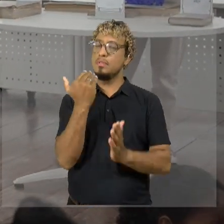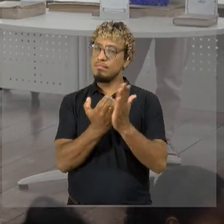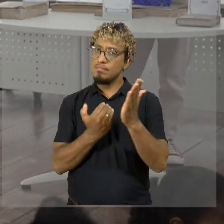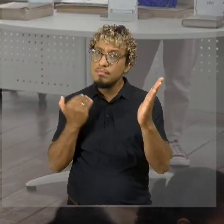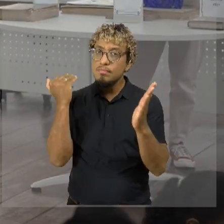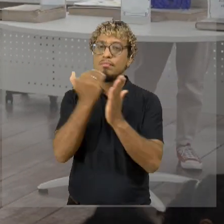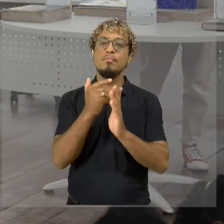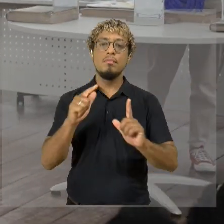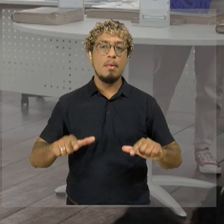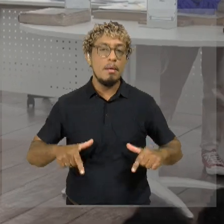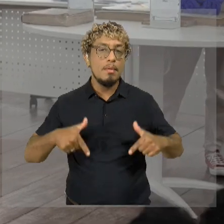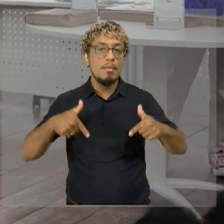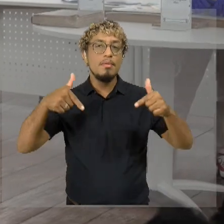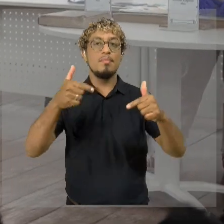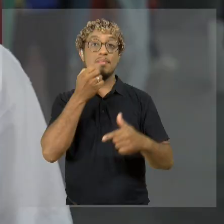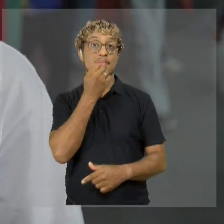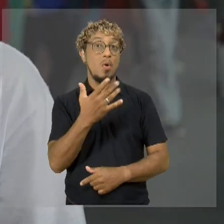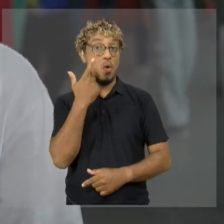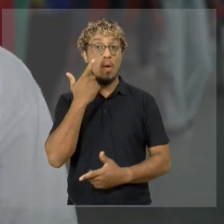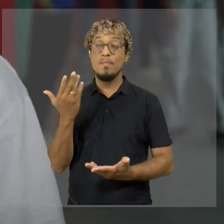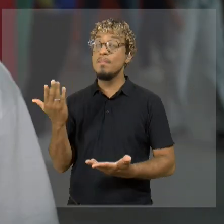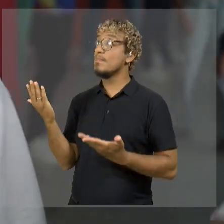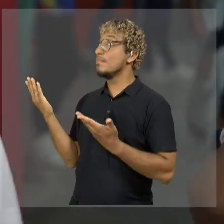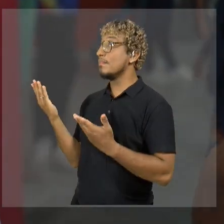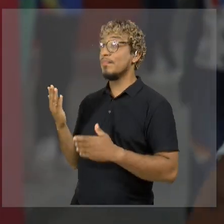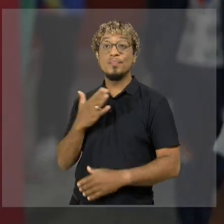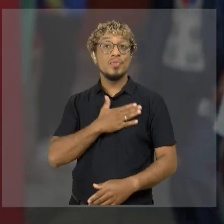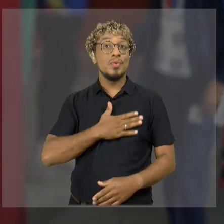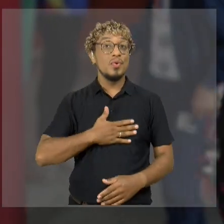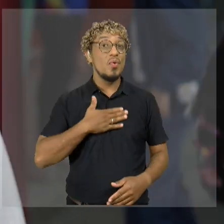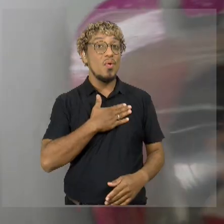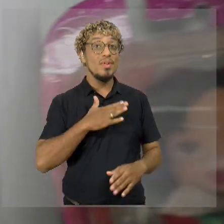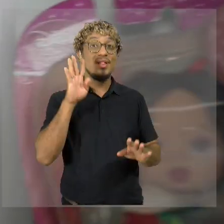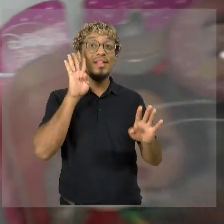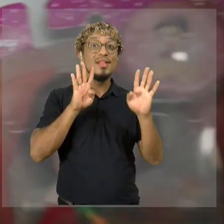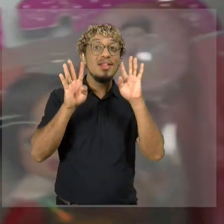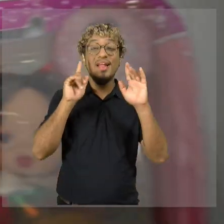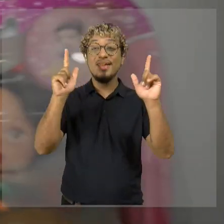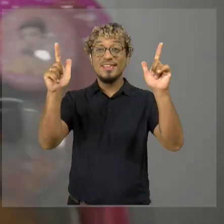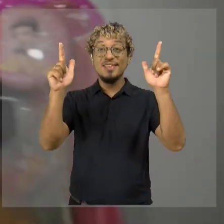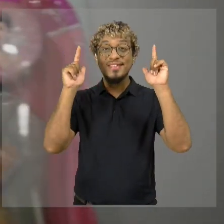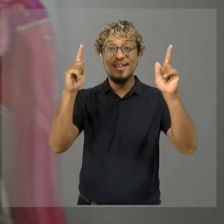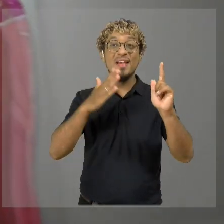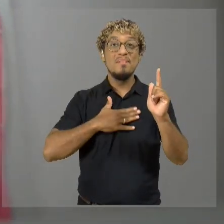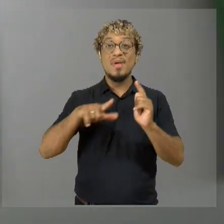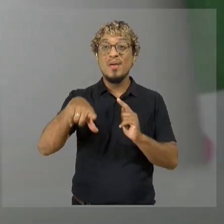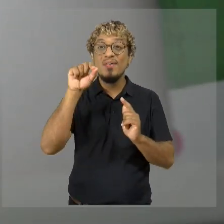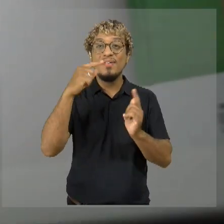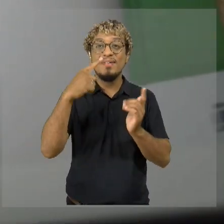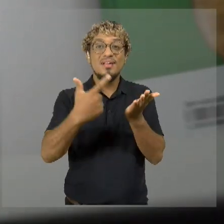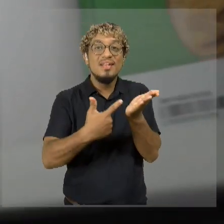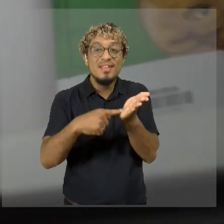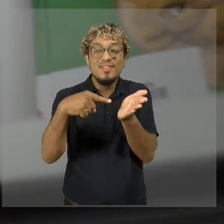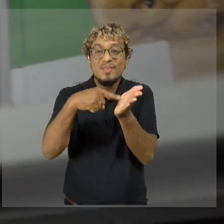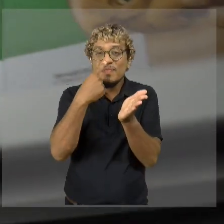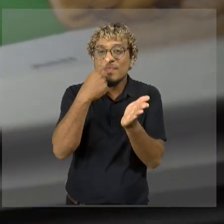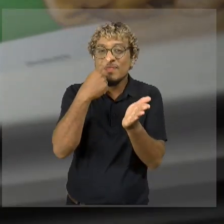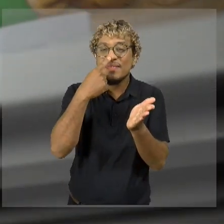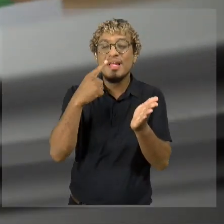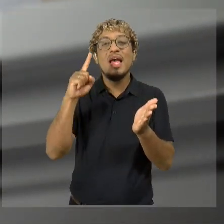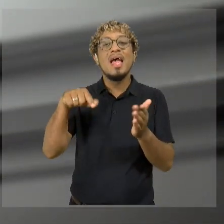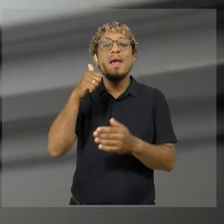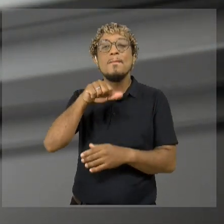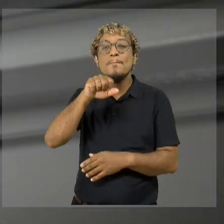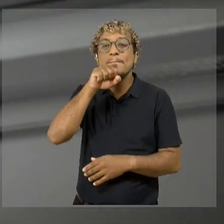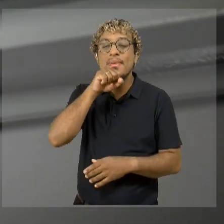e já parece render Bons Frutos eu tô achando bem divertido meu livro favorito é é mãe tem cheiro